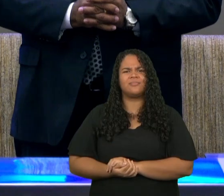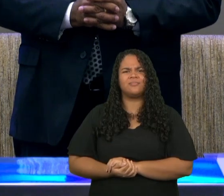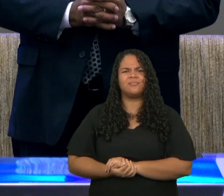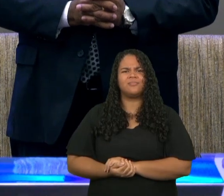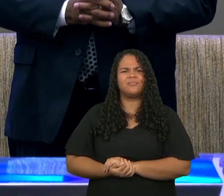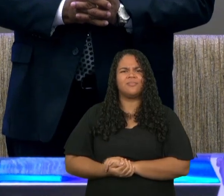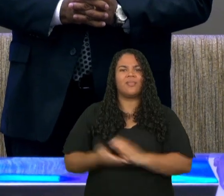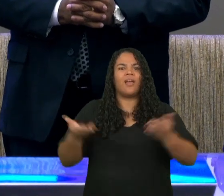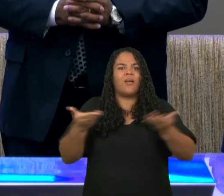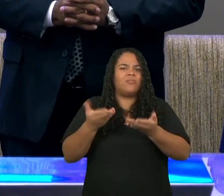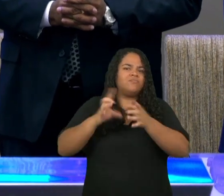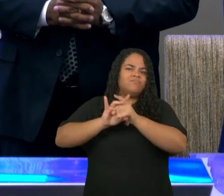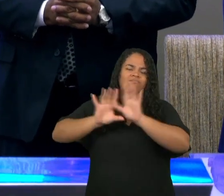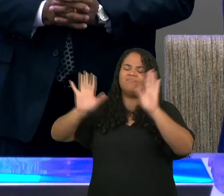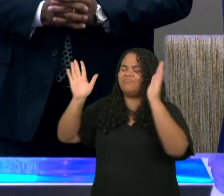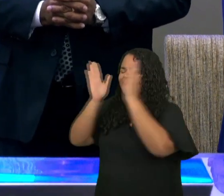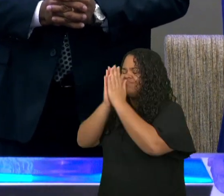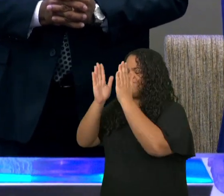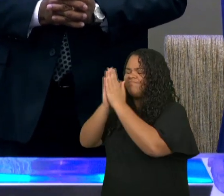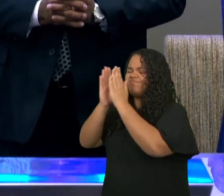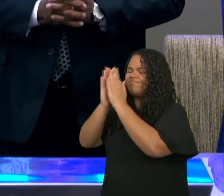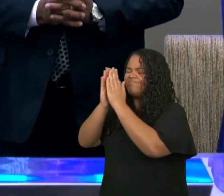Fale com Deus agora.